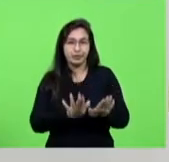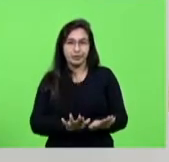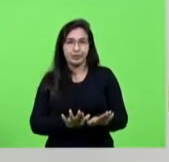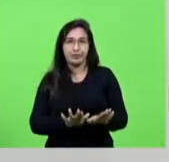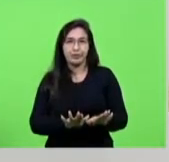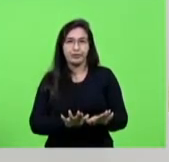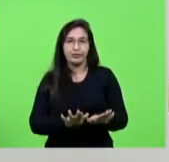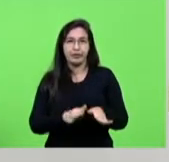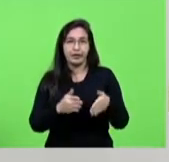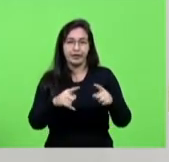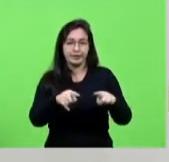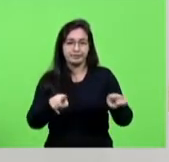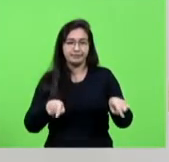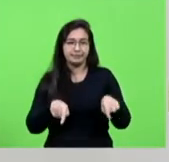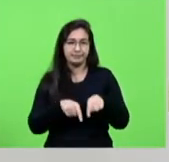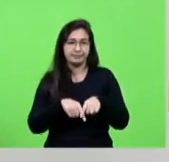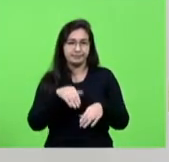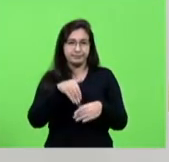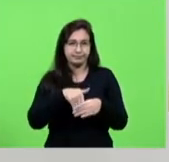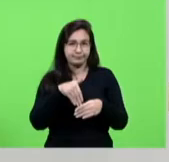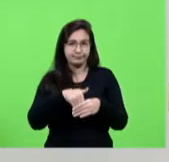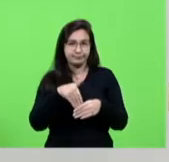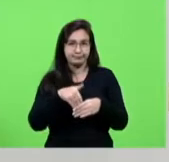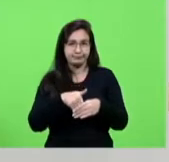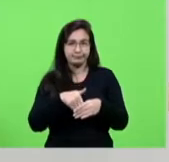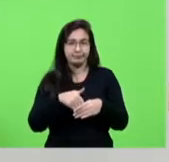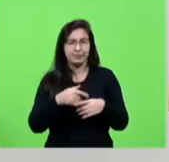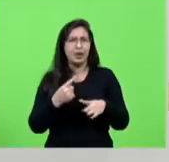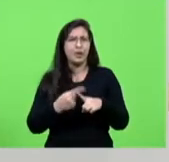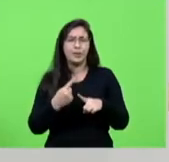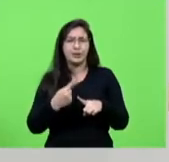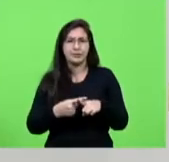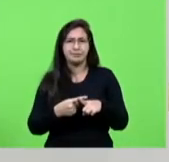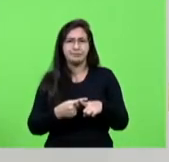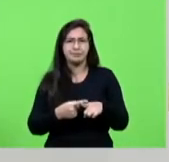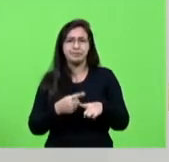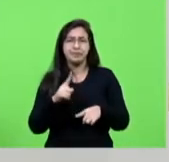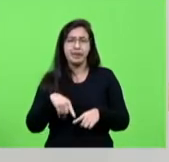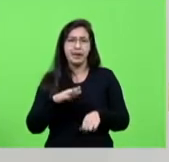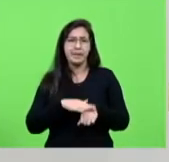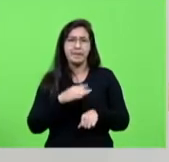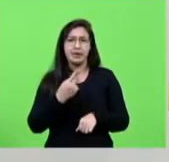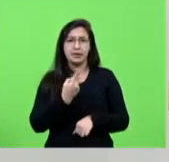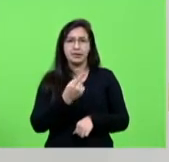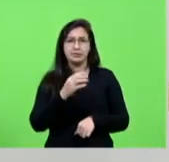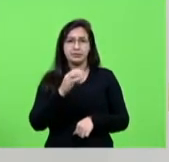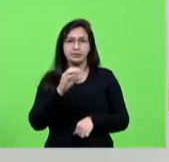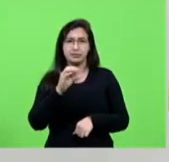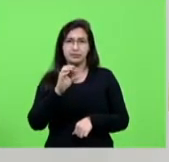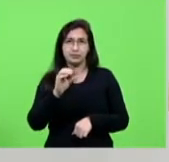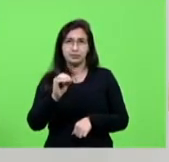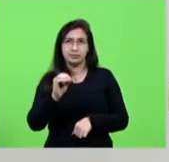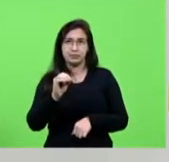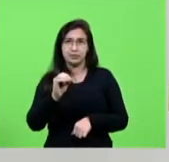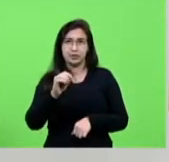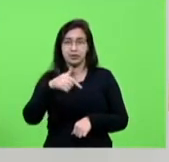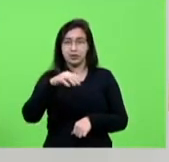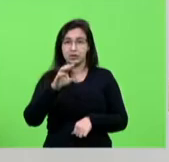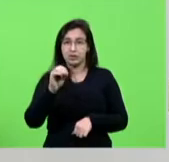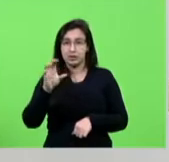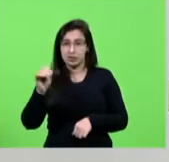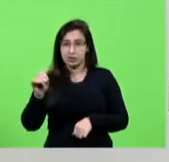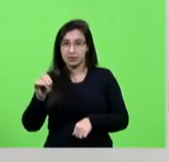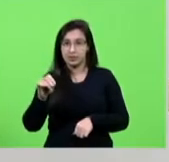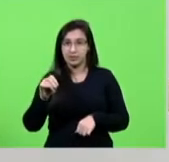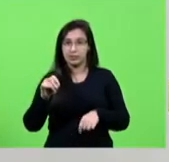aquele curral eleitoral ali que você consegue ali. Porque, afinal de contas, são 1.700 funcionários que trabalham no Hospital São José.